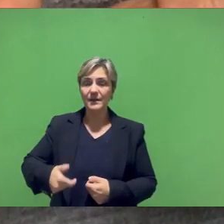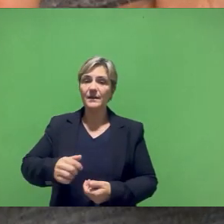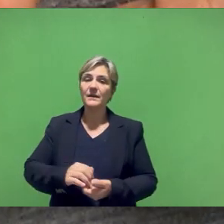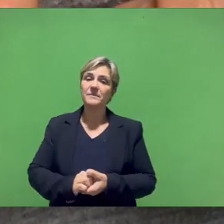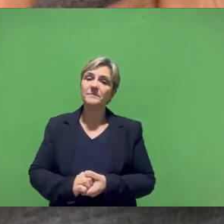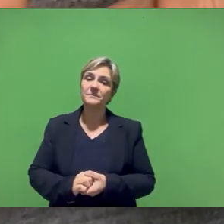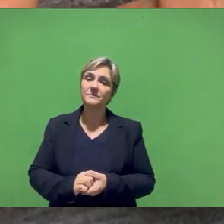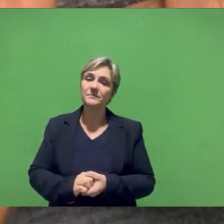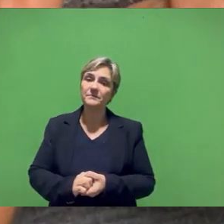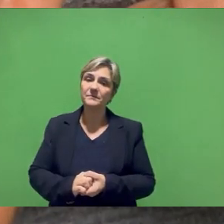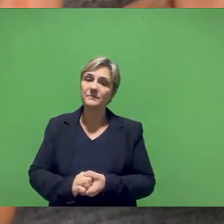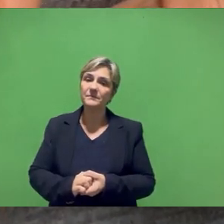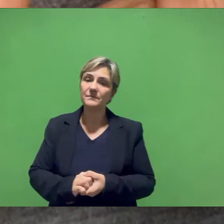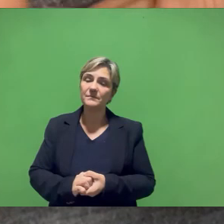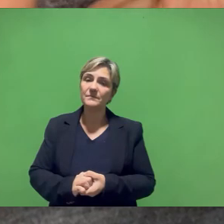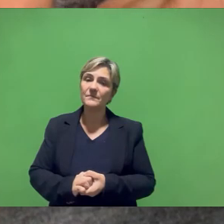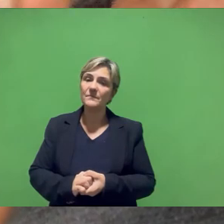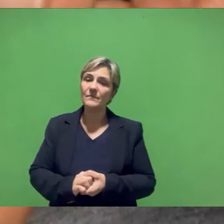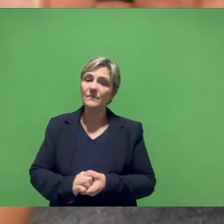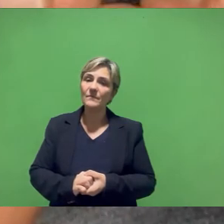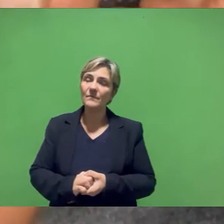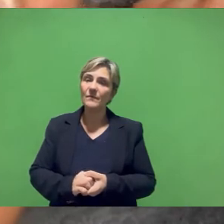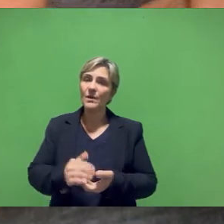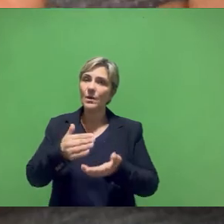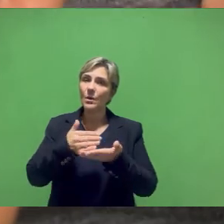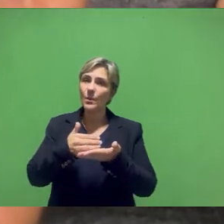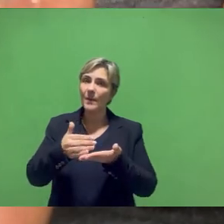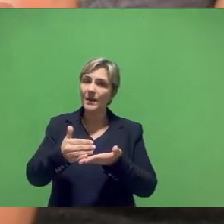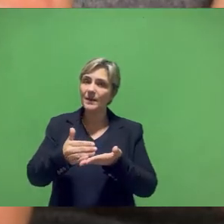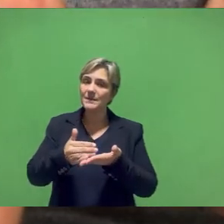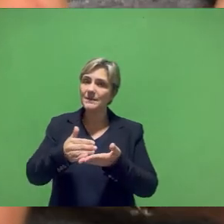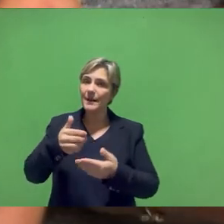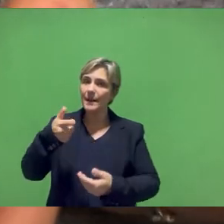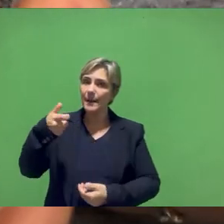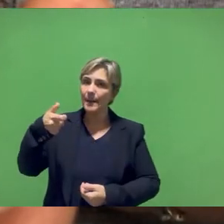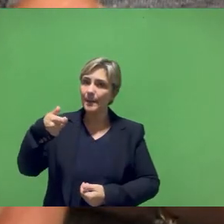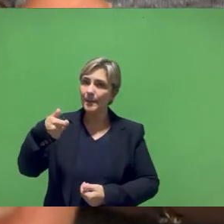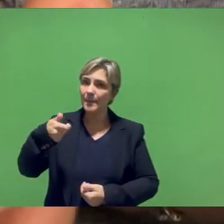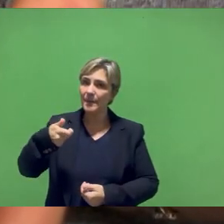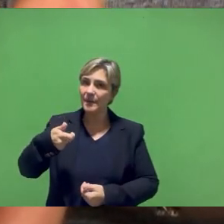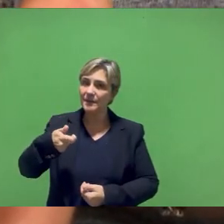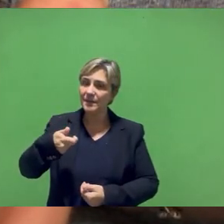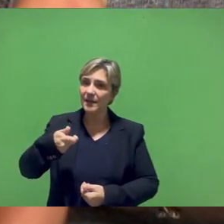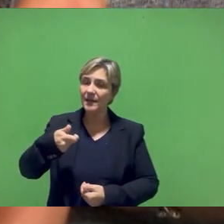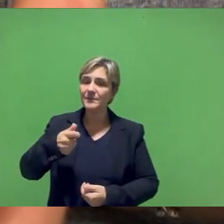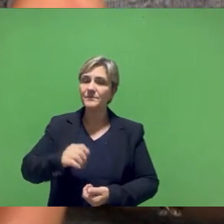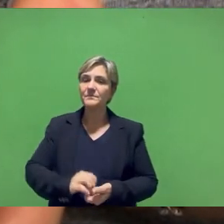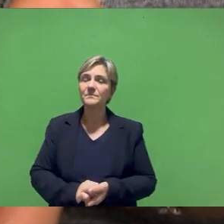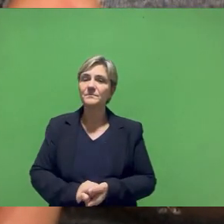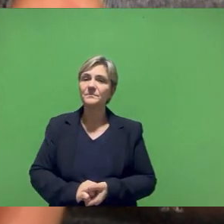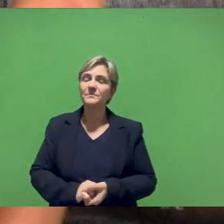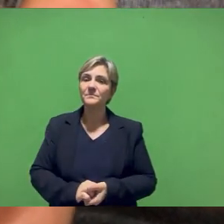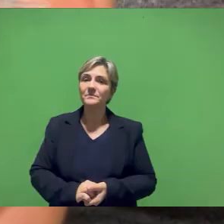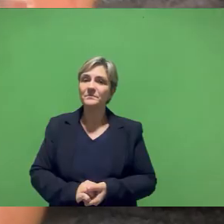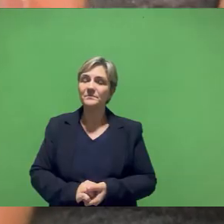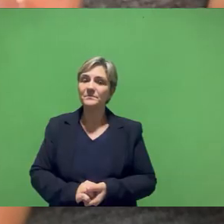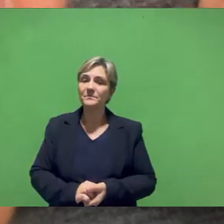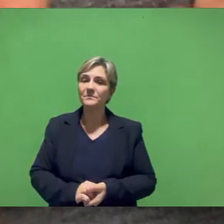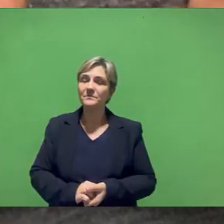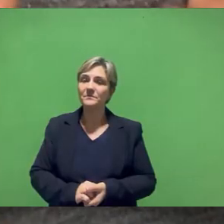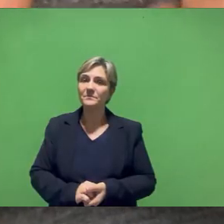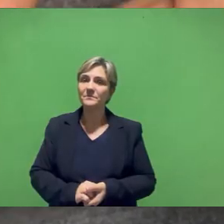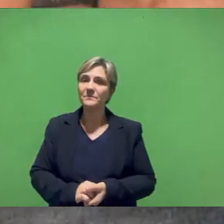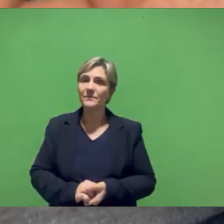na ponta ali da seringa, para começar a injetar a insulina no nosso organismo, tá?